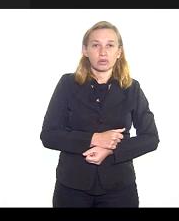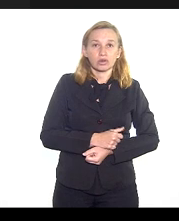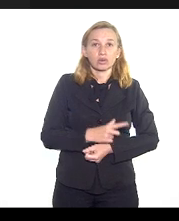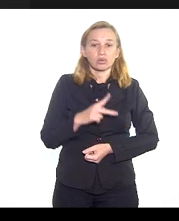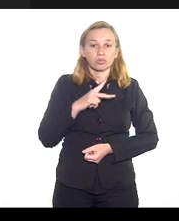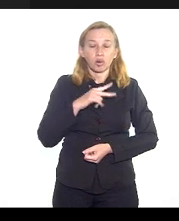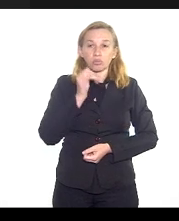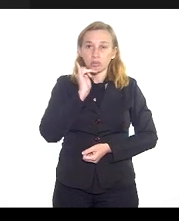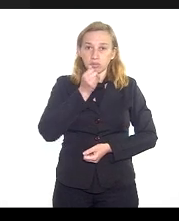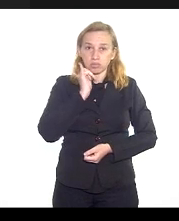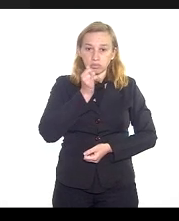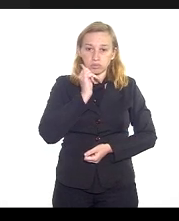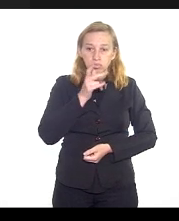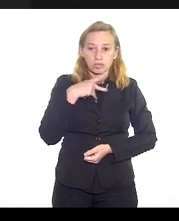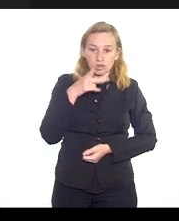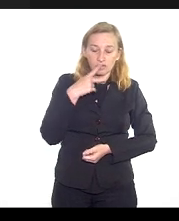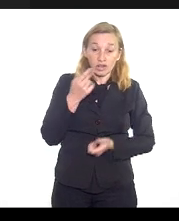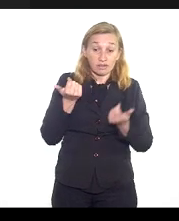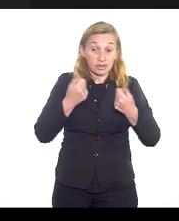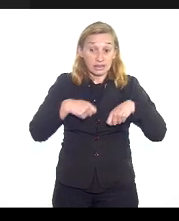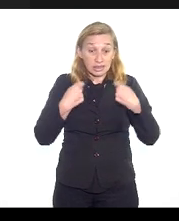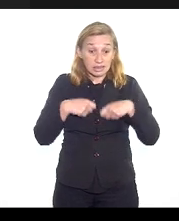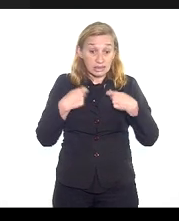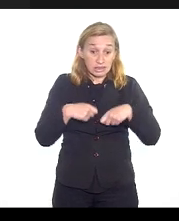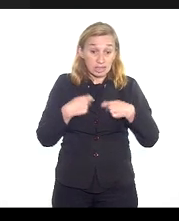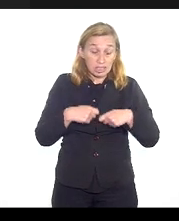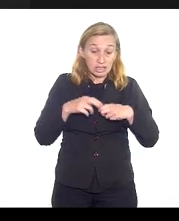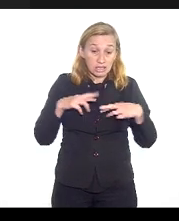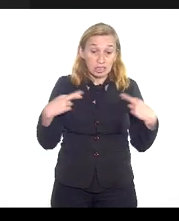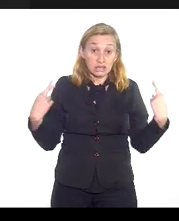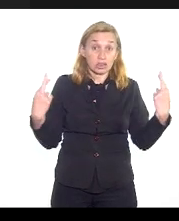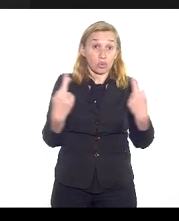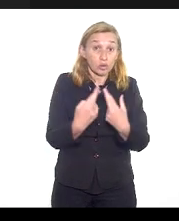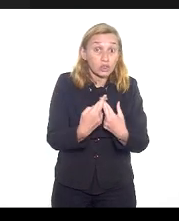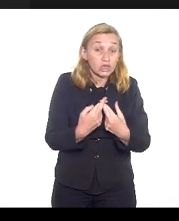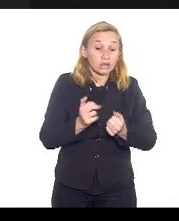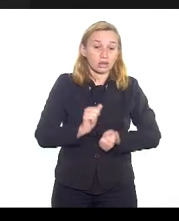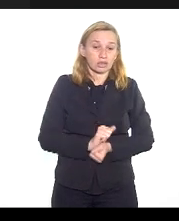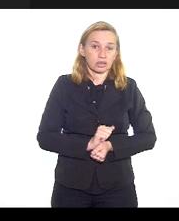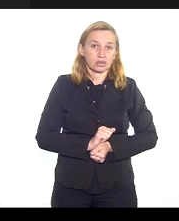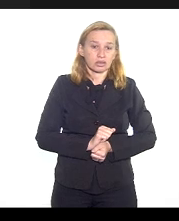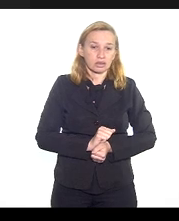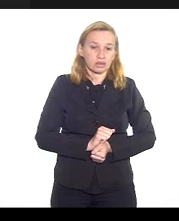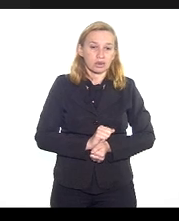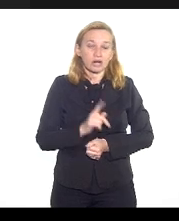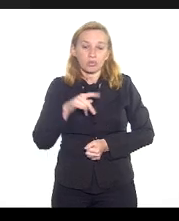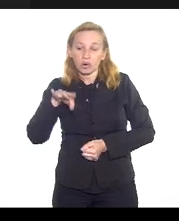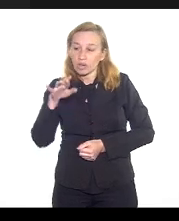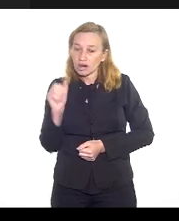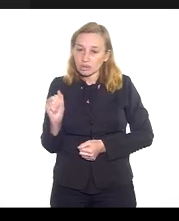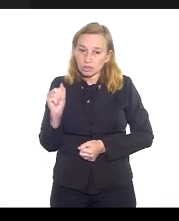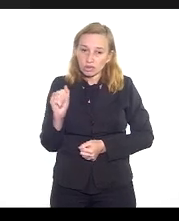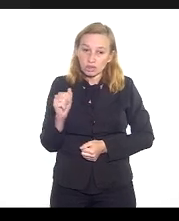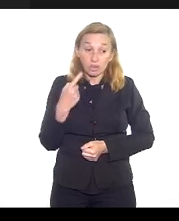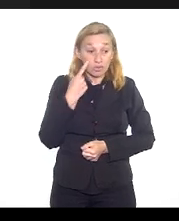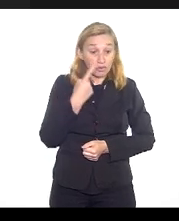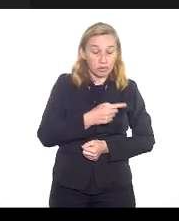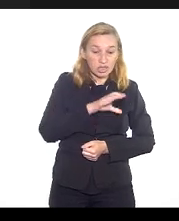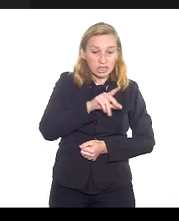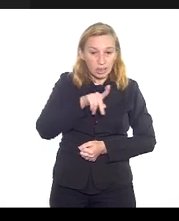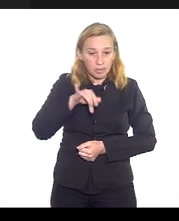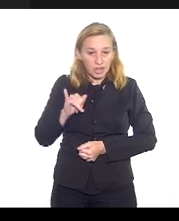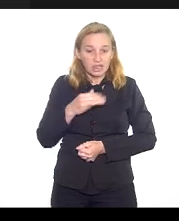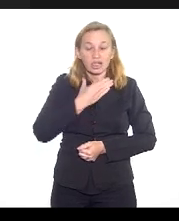próprio relato, quando fala da necessidade de se reunir com a Procuradoria, nós vimos na CPI da